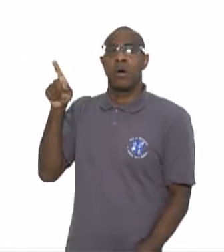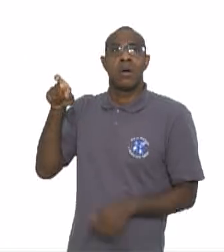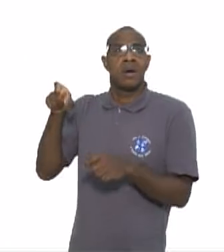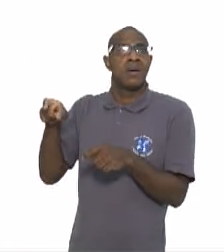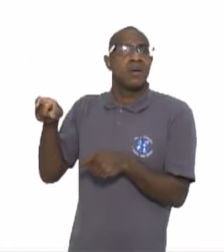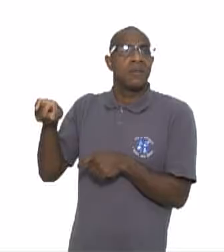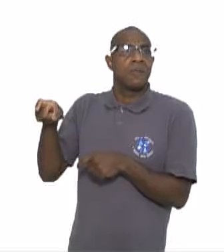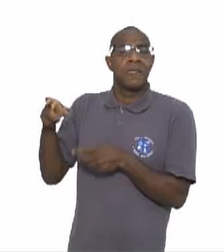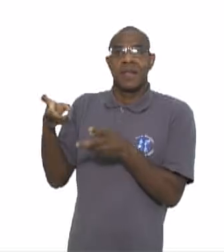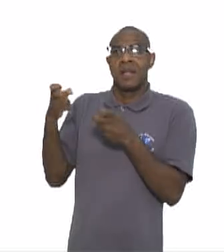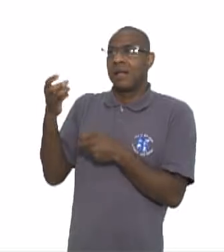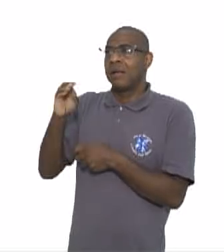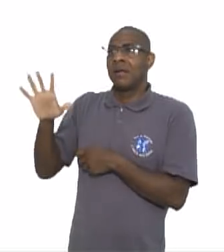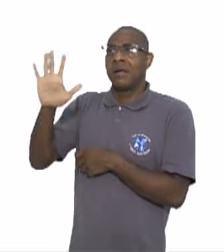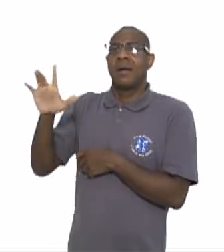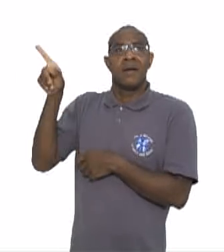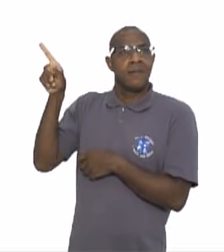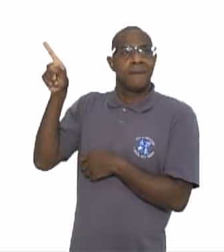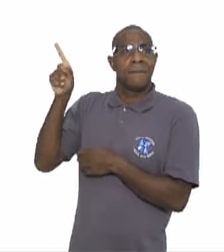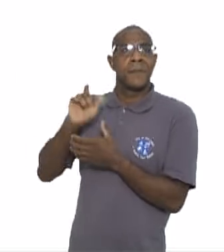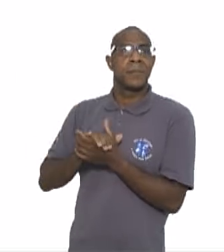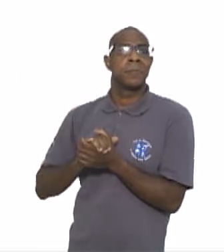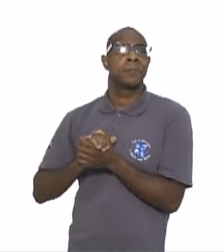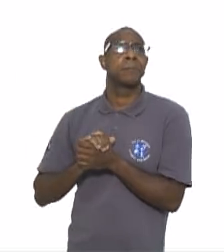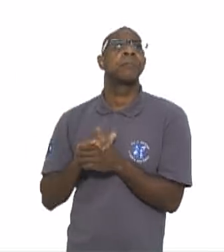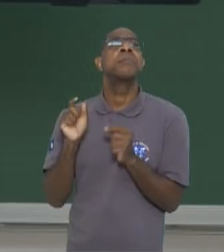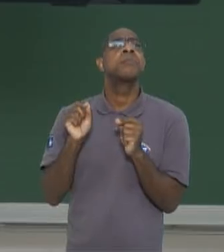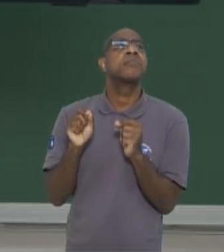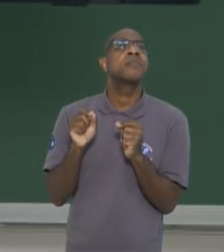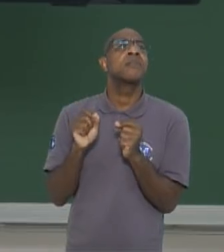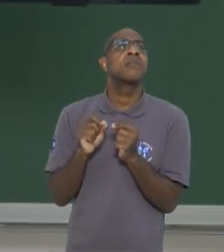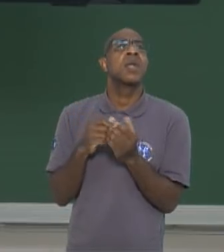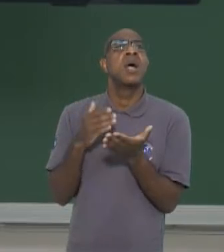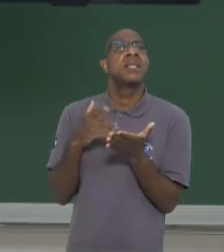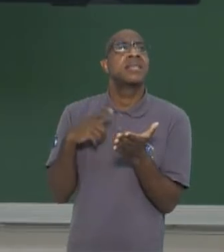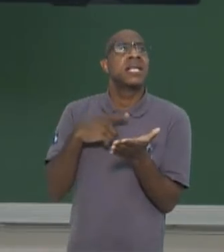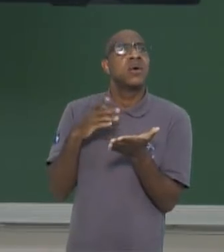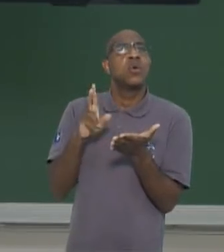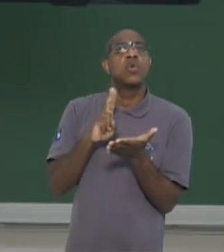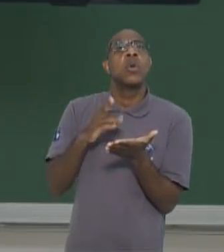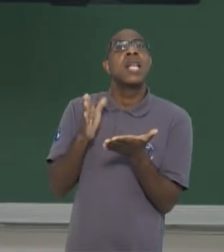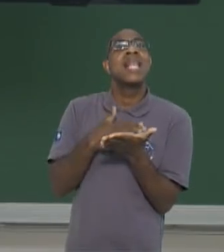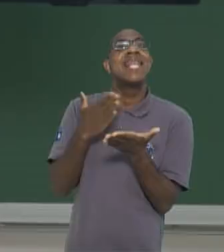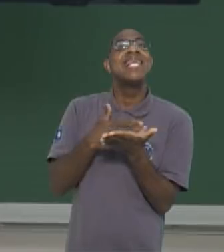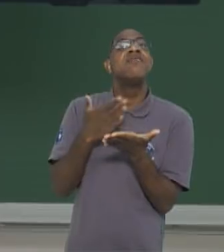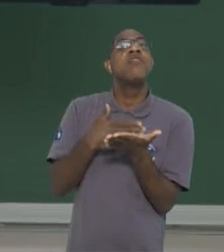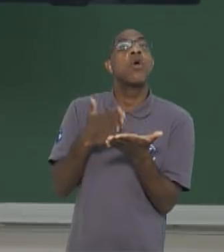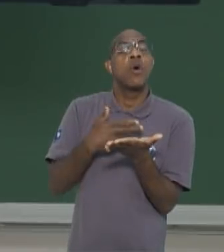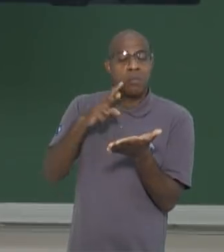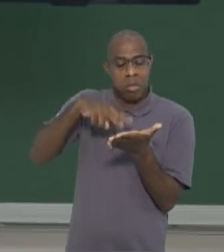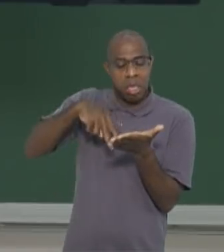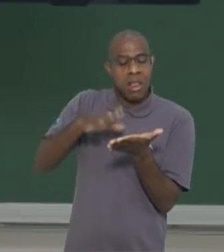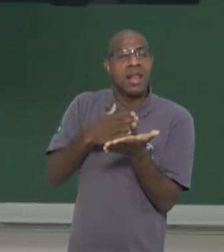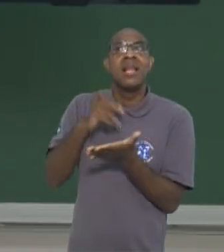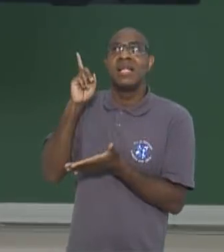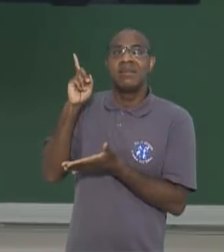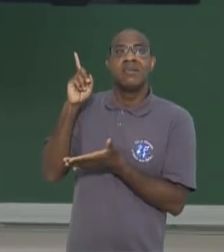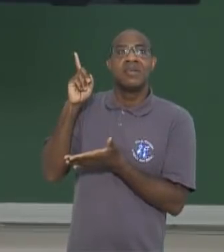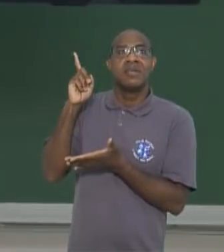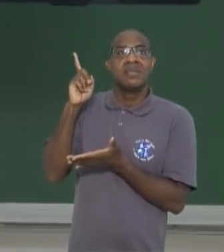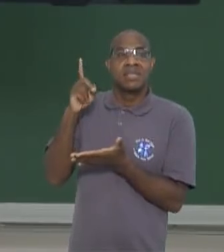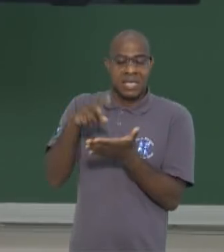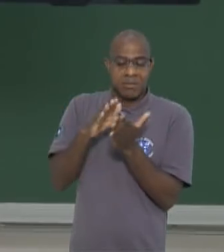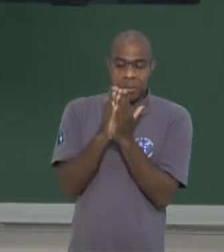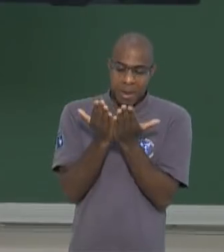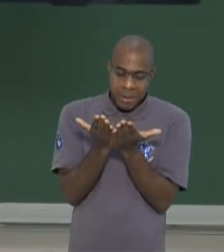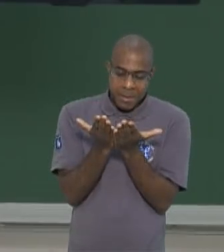né? As riquíssimas horas do Duque de Berry. Para quem não sabe, um livro de horas que existia muito na Idade Média, era um livro de cabeceira das